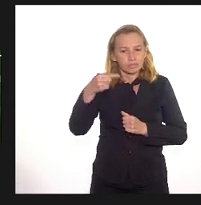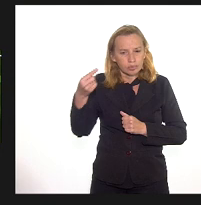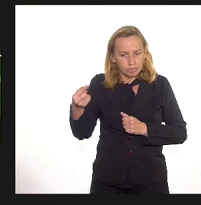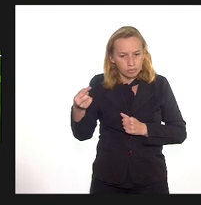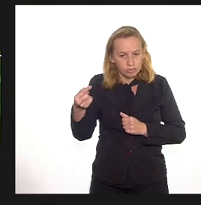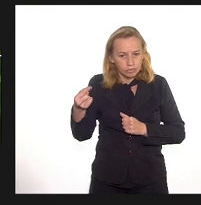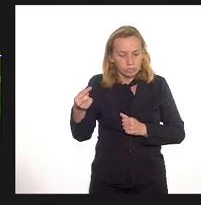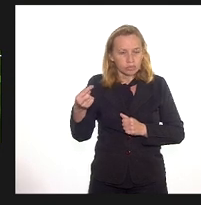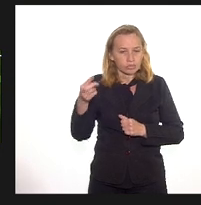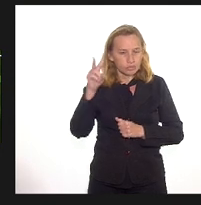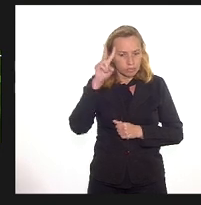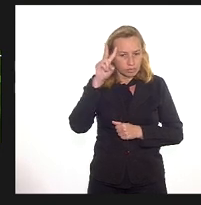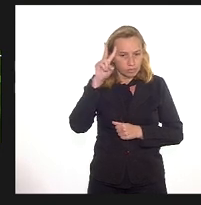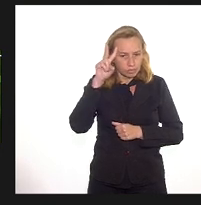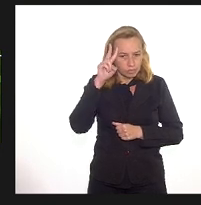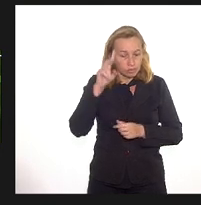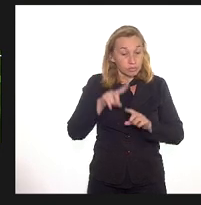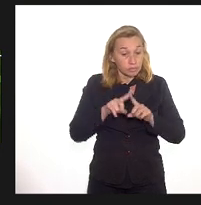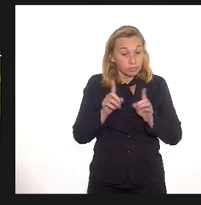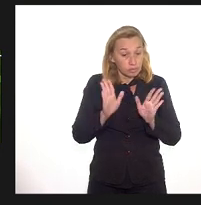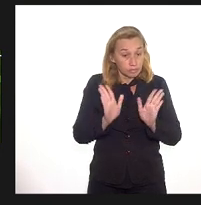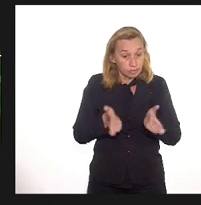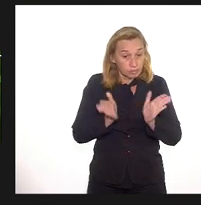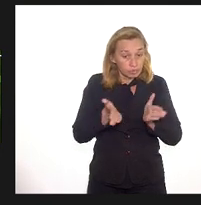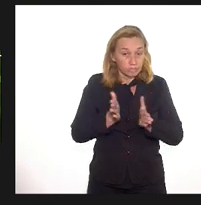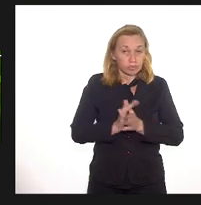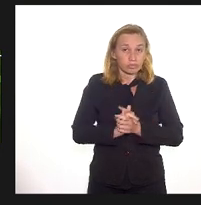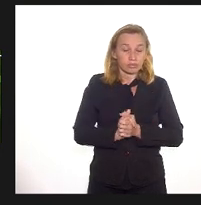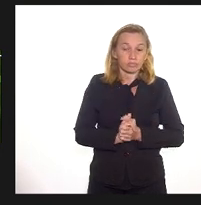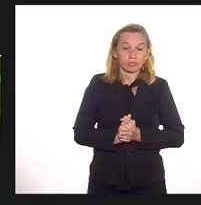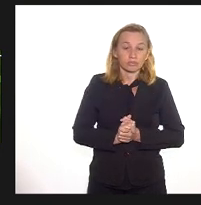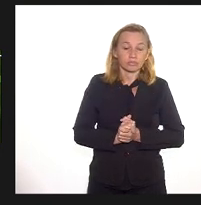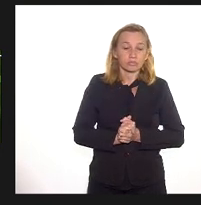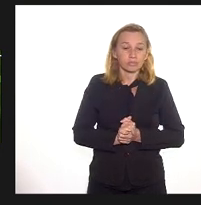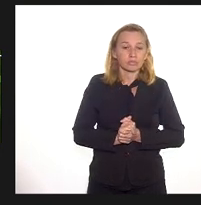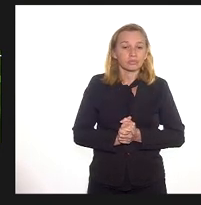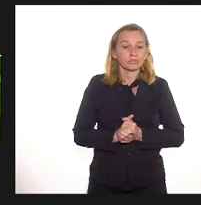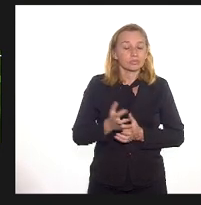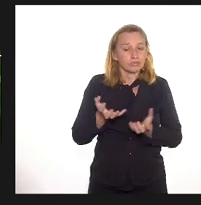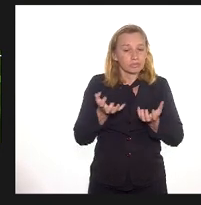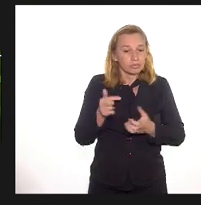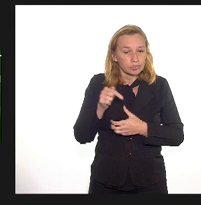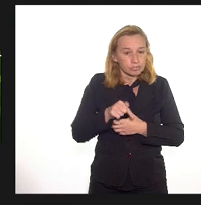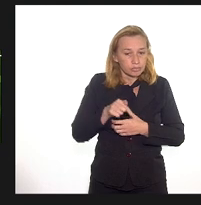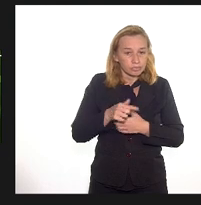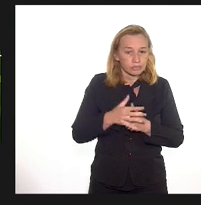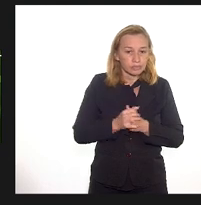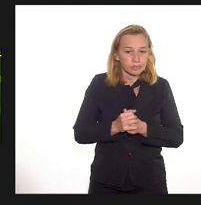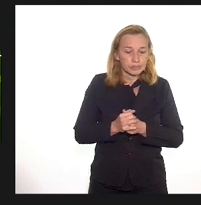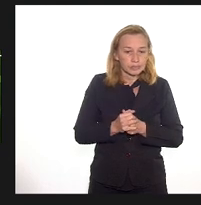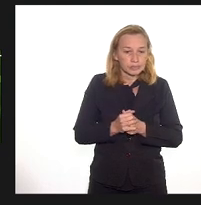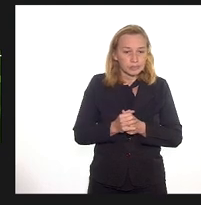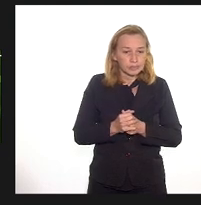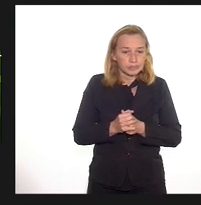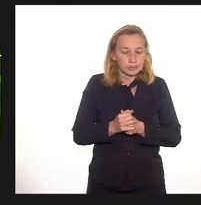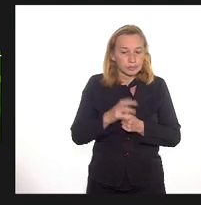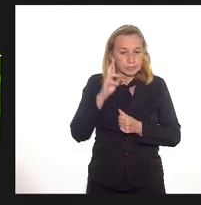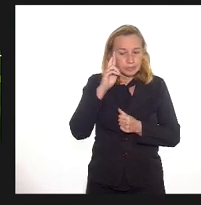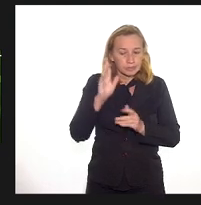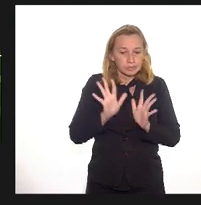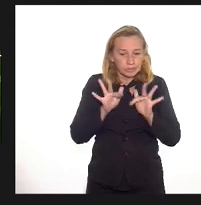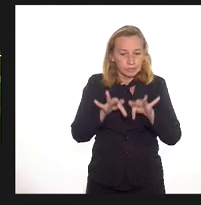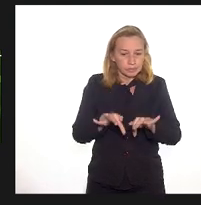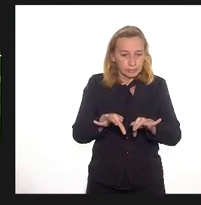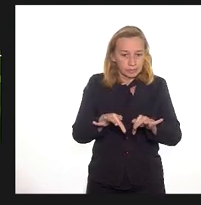próxima segunda-feira. Mas, de antemão, eu queria aqui que o senhor